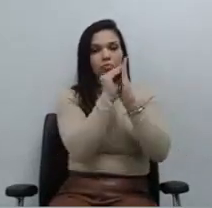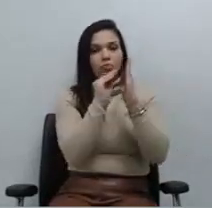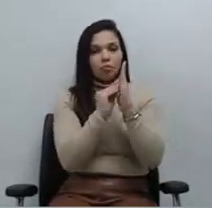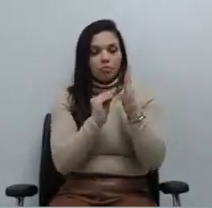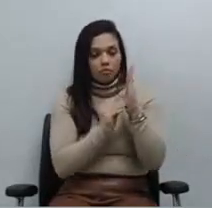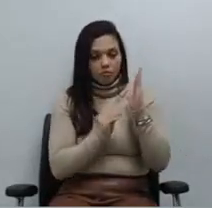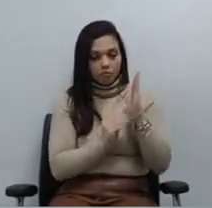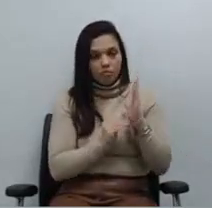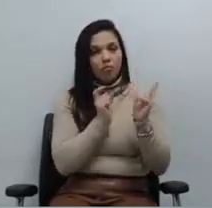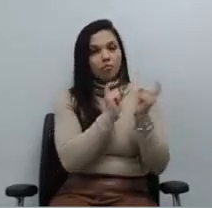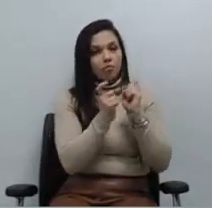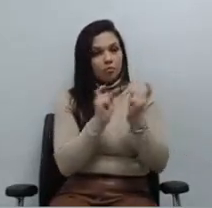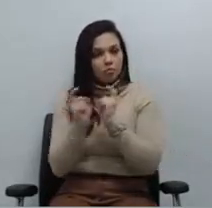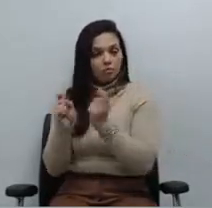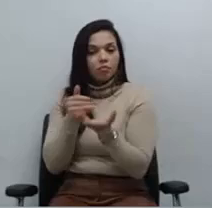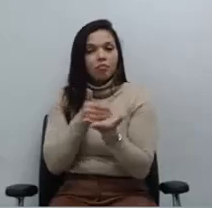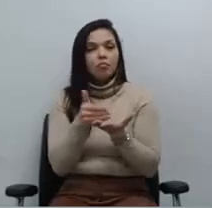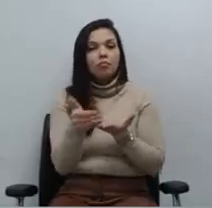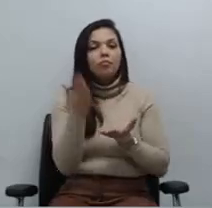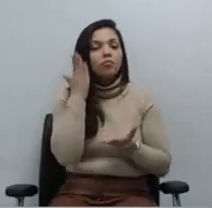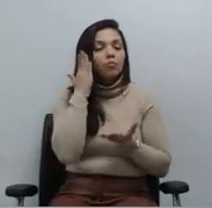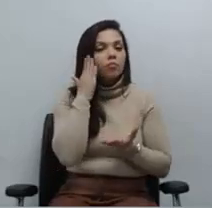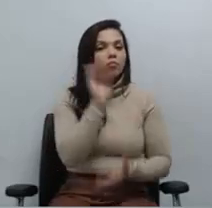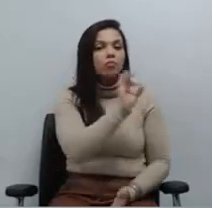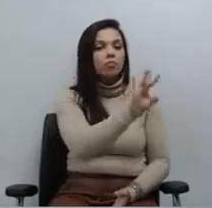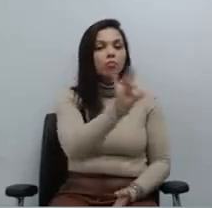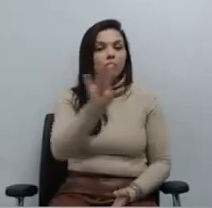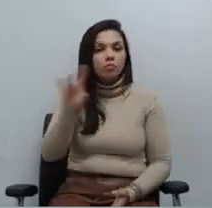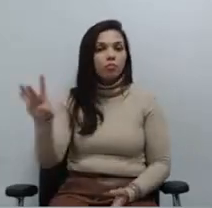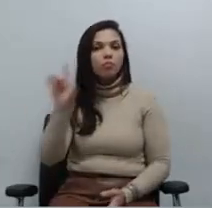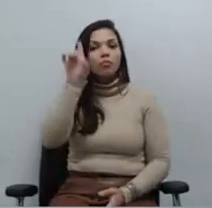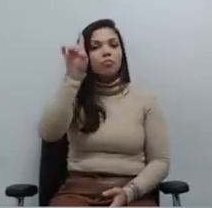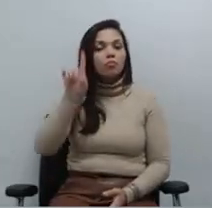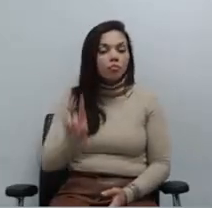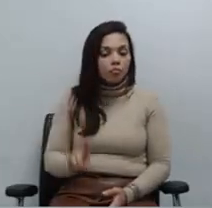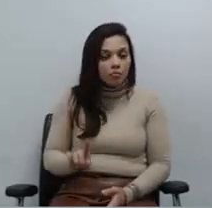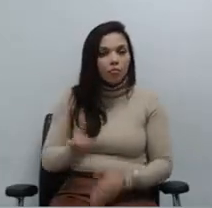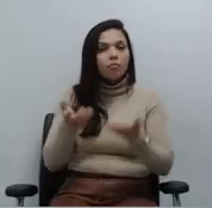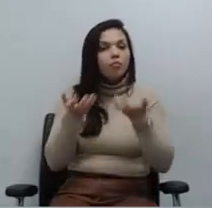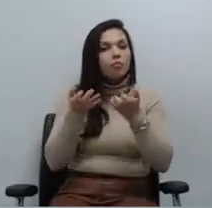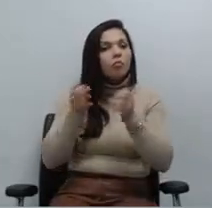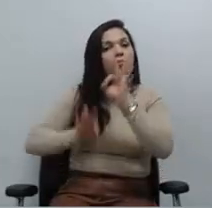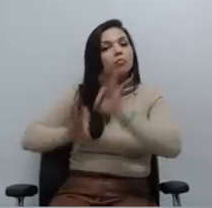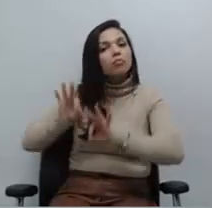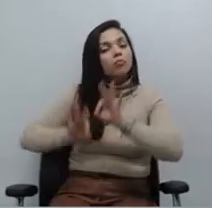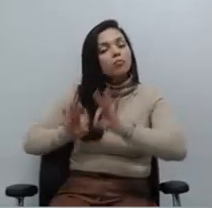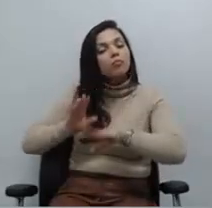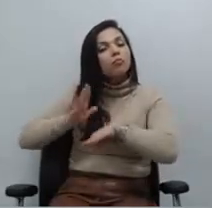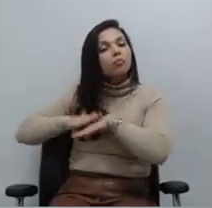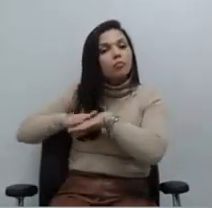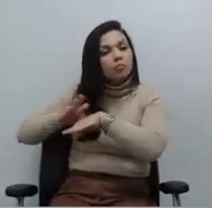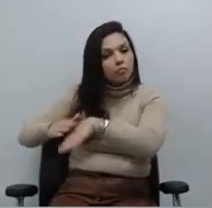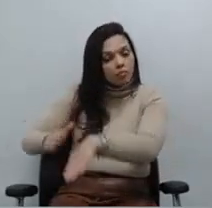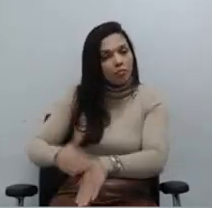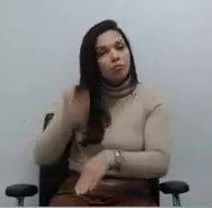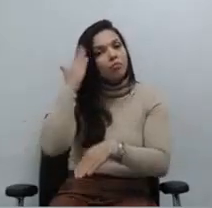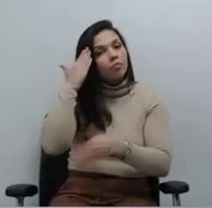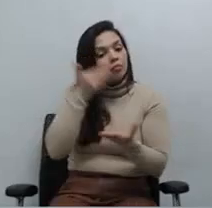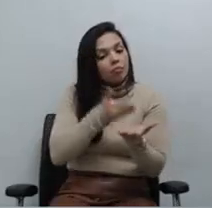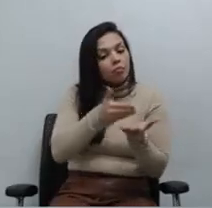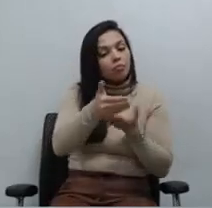para traçar, né, os projetos que cada diretoria vai executar aí ao longo desse biênio e realizar um planejamento para o início dos